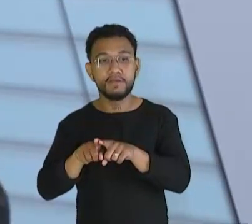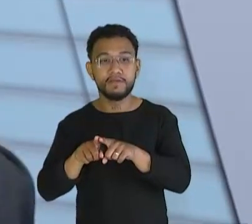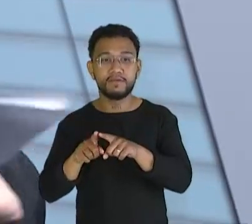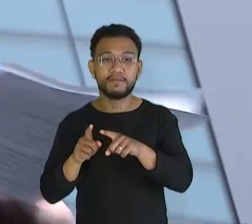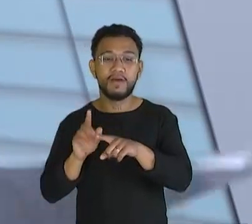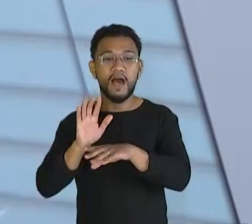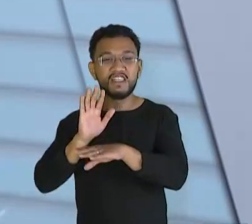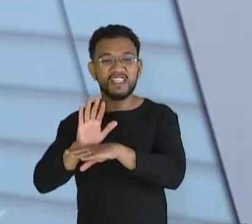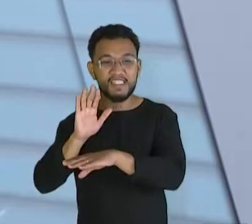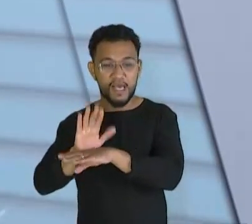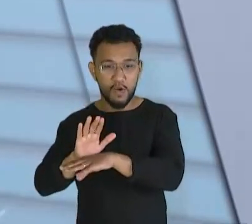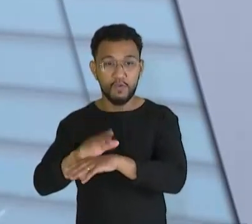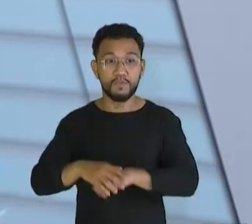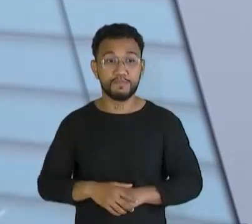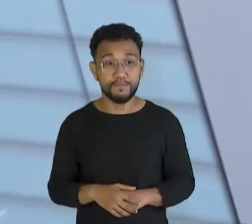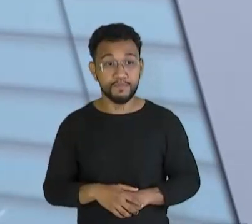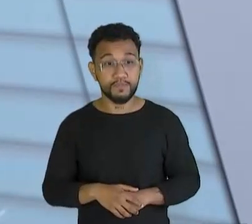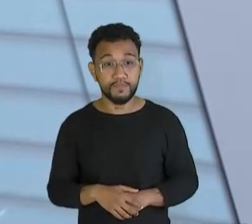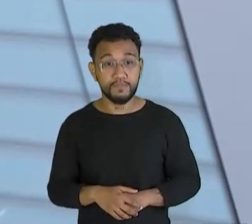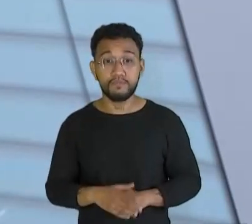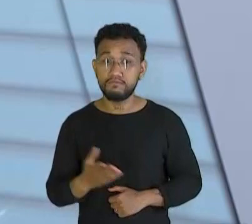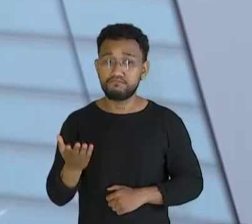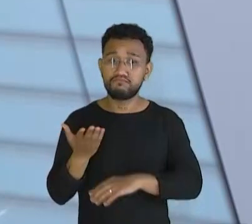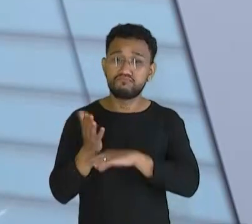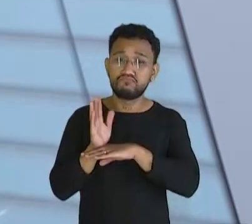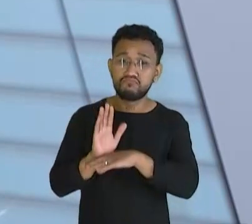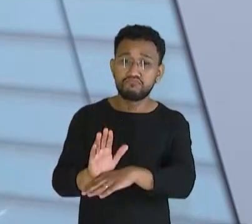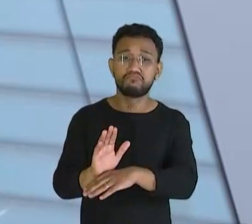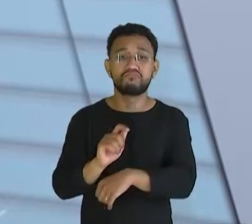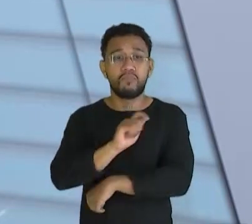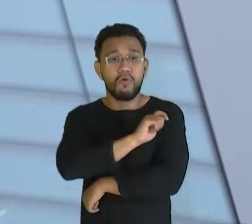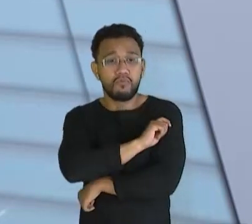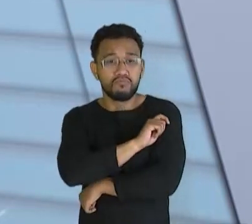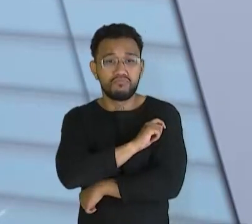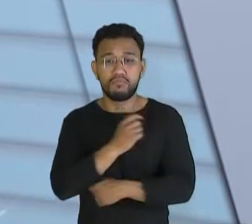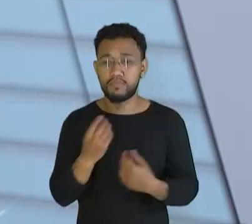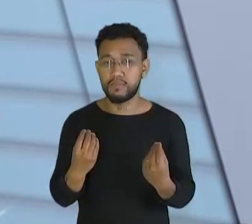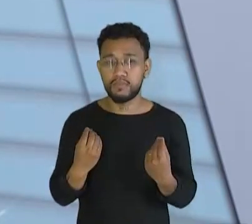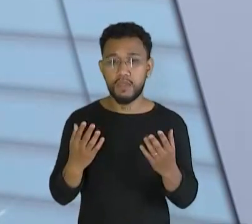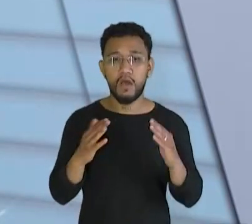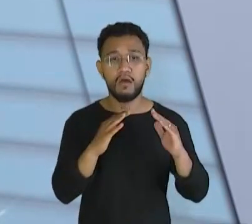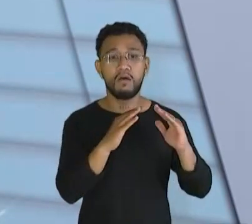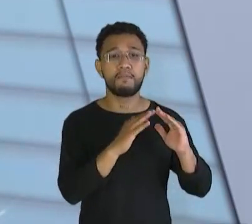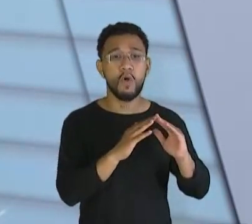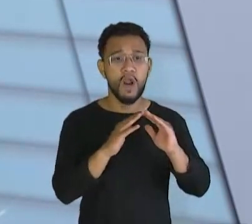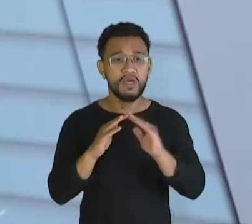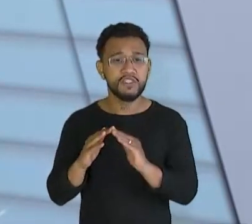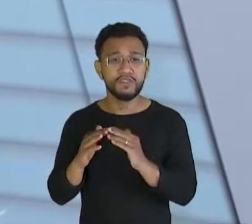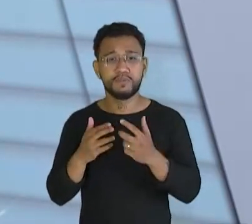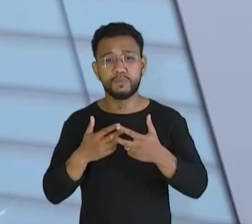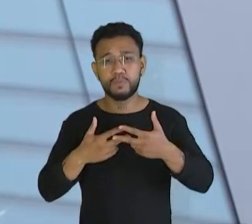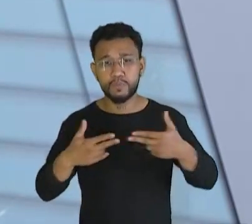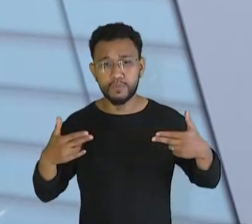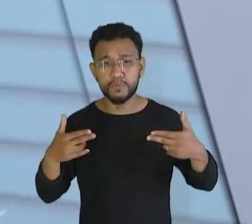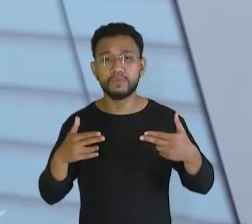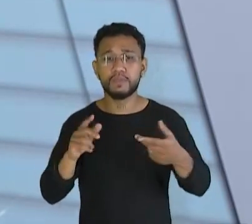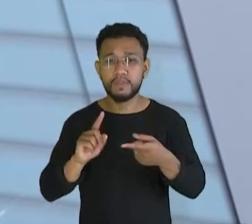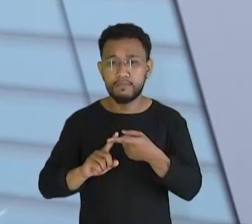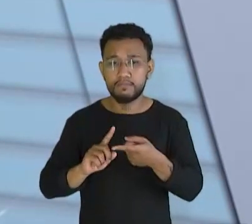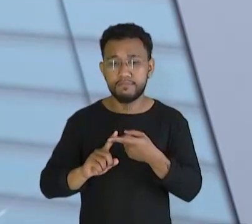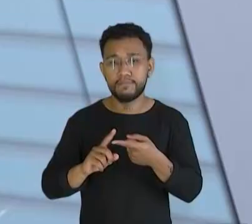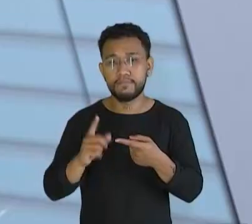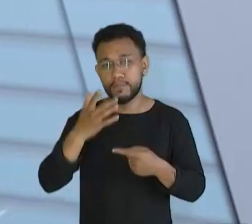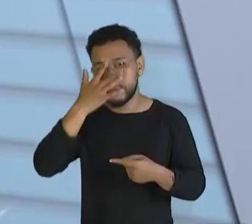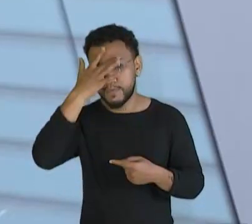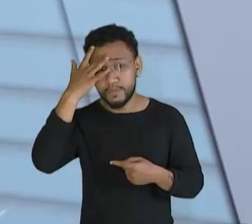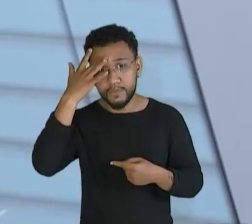E alberga os estudantes e oferece moradia a estudantes secundaristas e pré-universitários